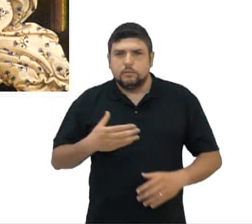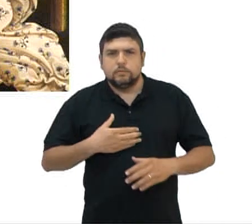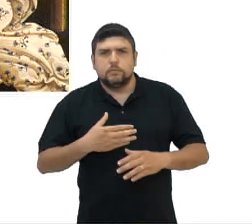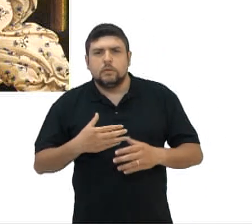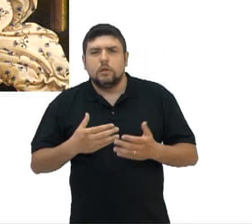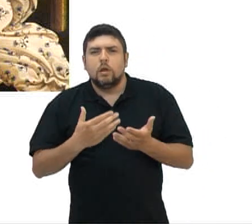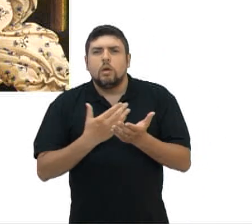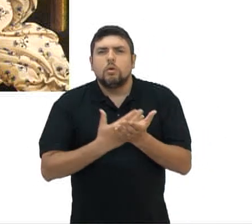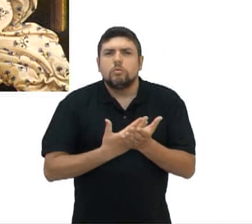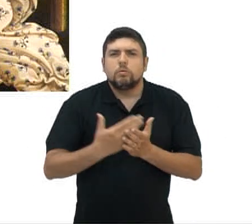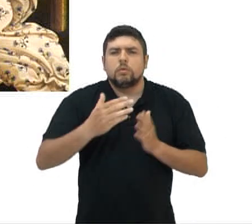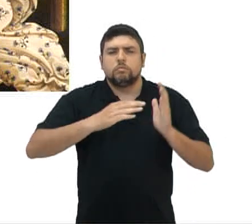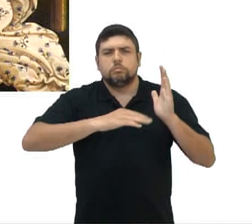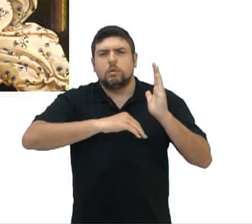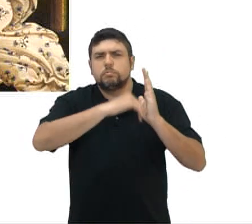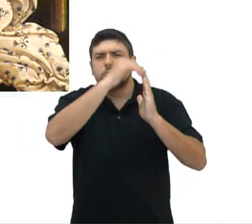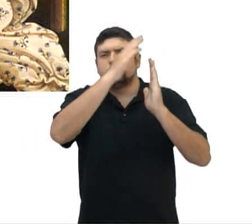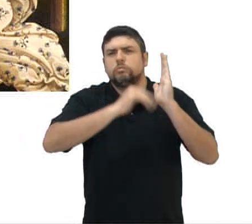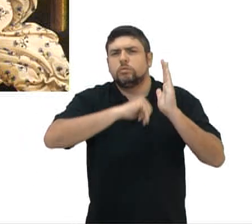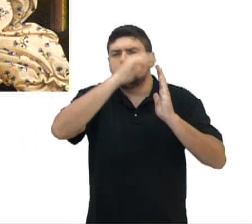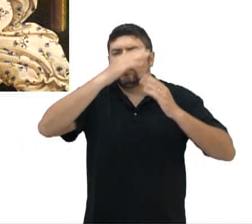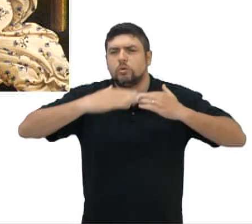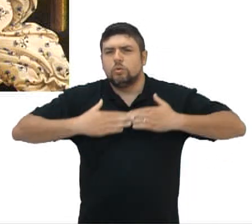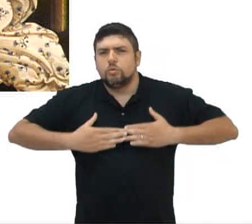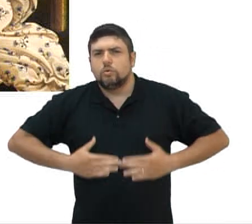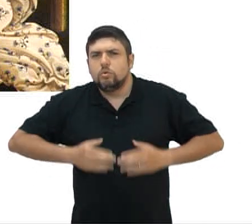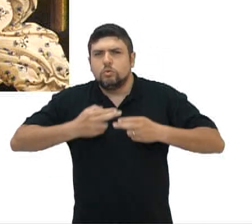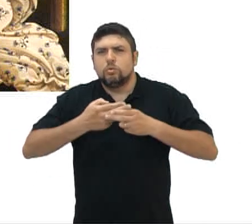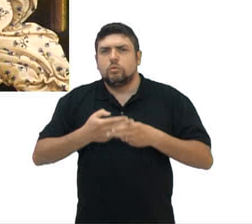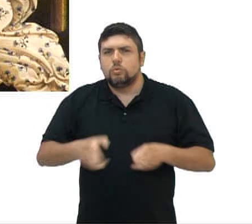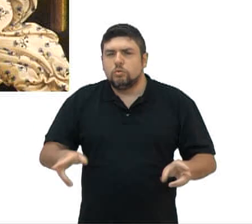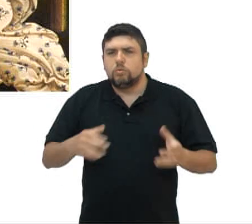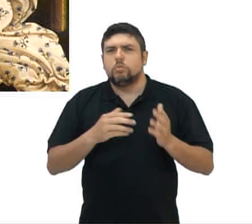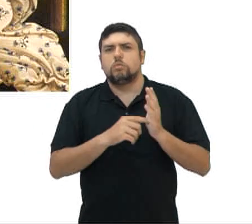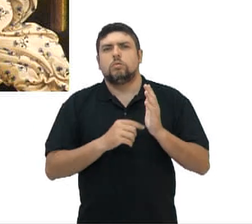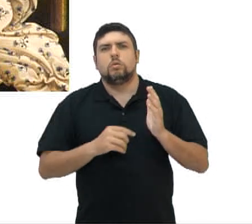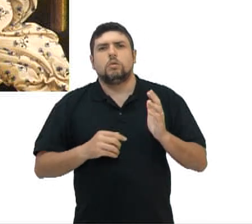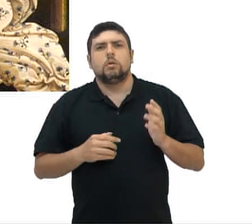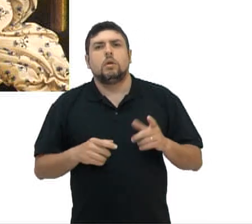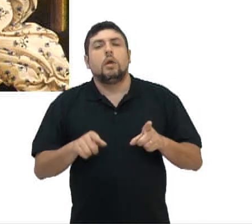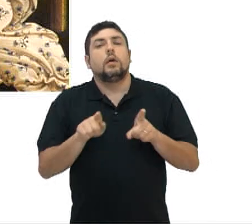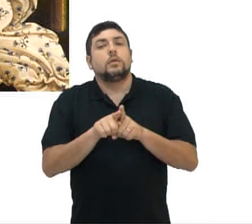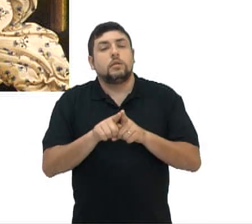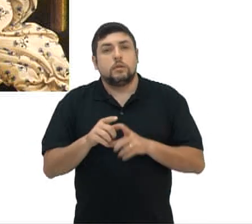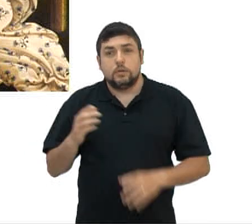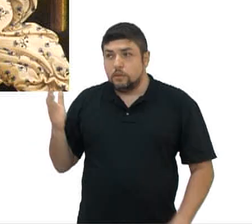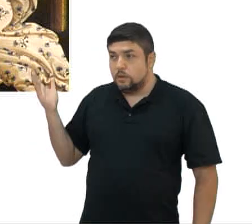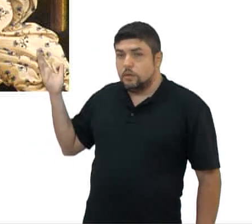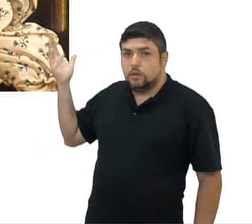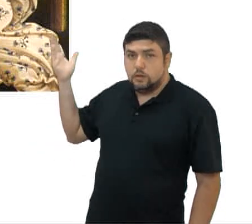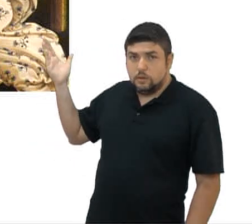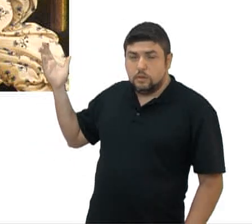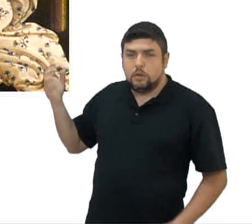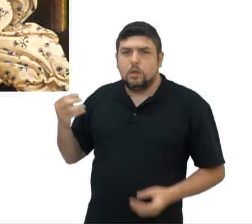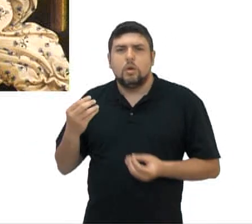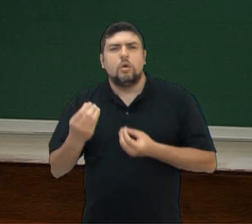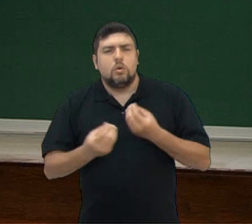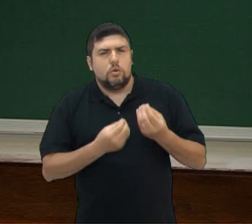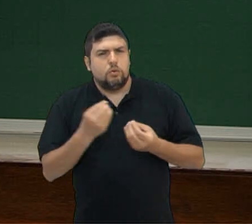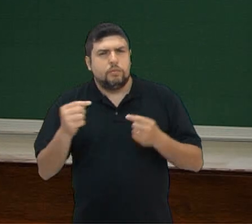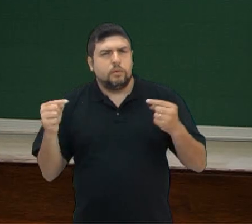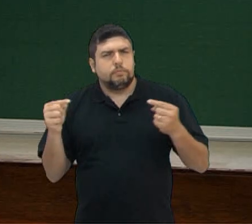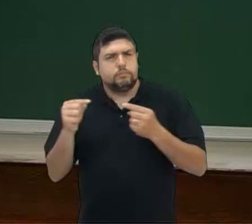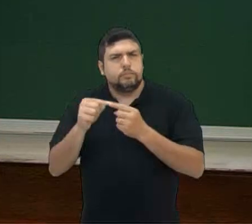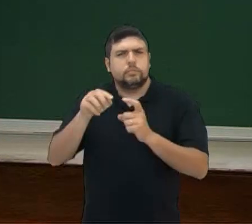corpos nus e tal, e o Nascimento de Vênus tem a ver com mitologia